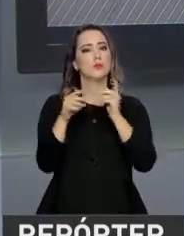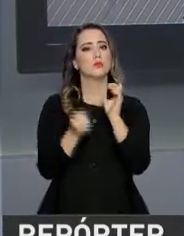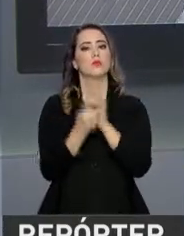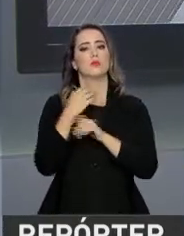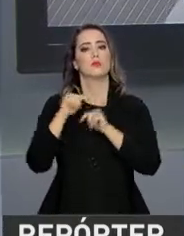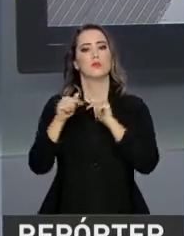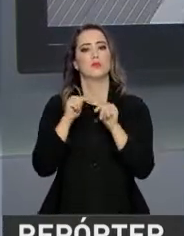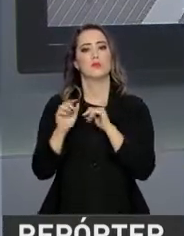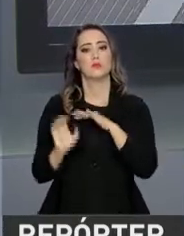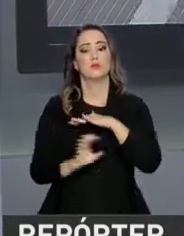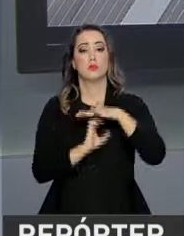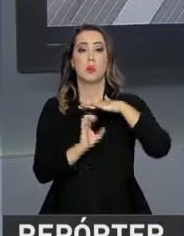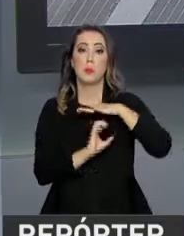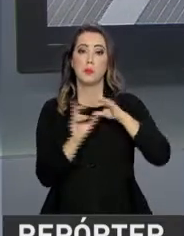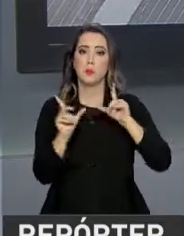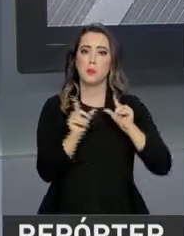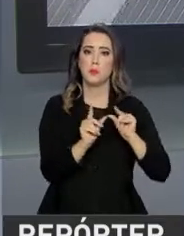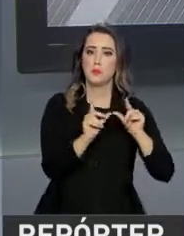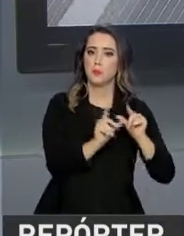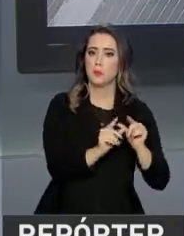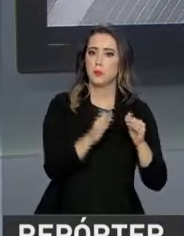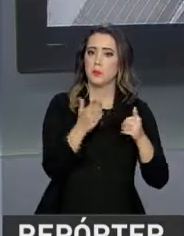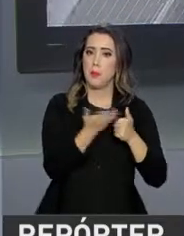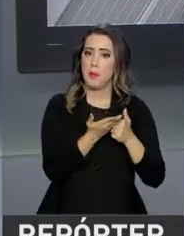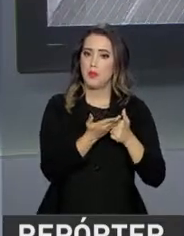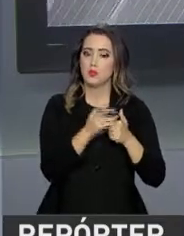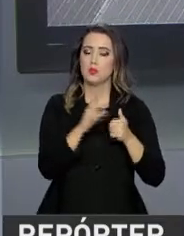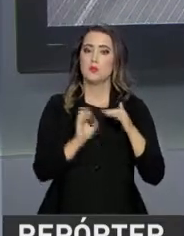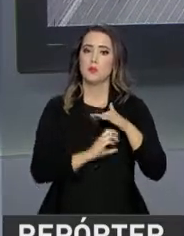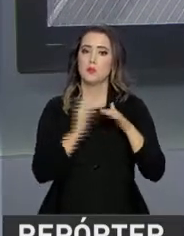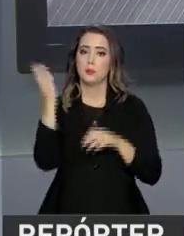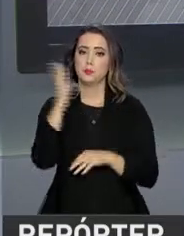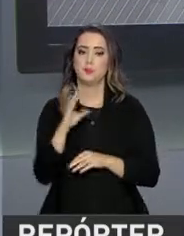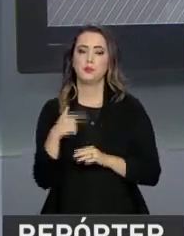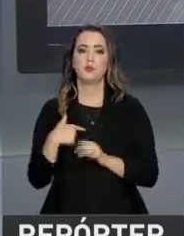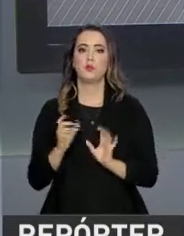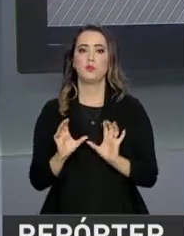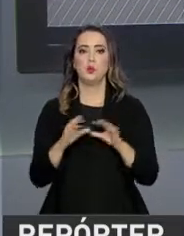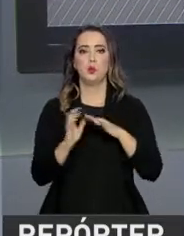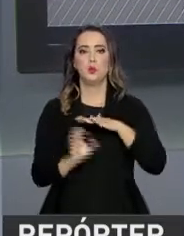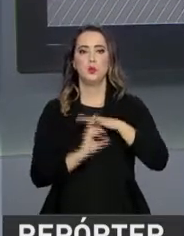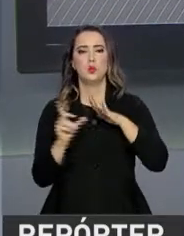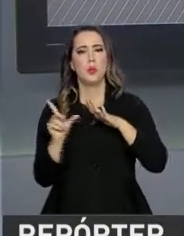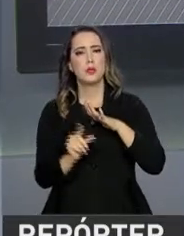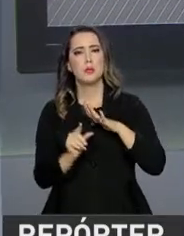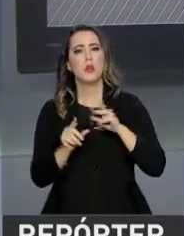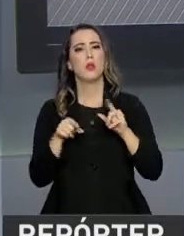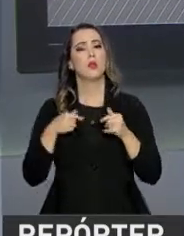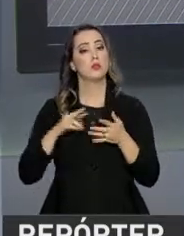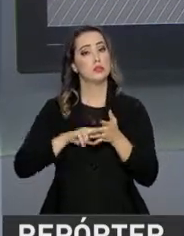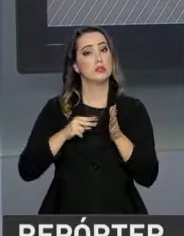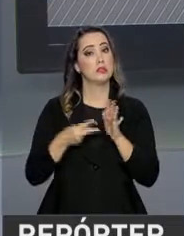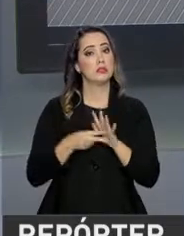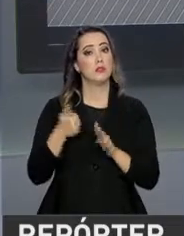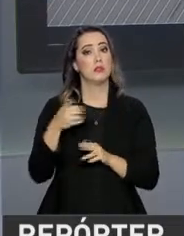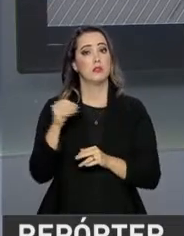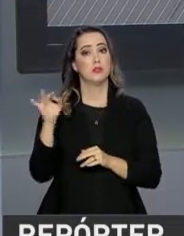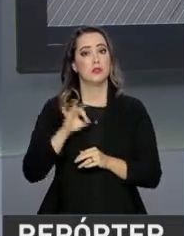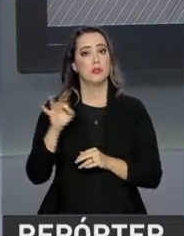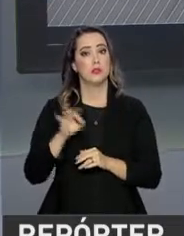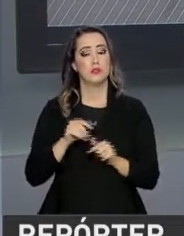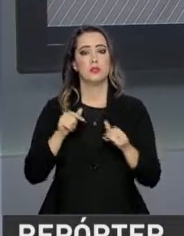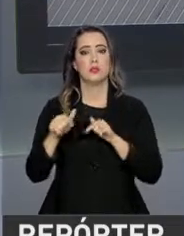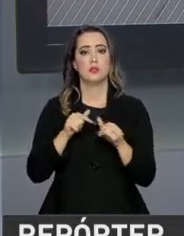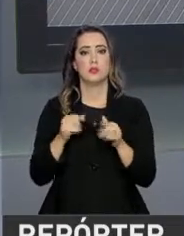geração de empregos entre as pequenas e médias empresas no brasil os pequenos negócios respondem por quase 100 por cento dos